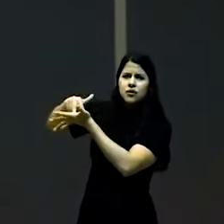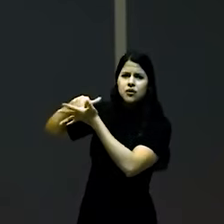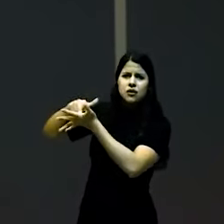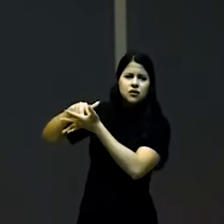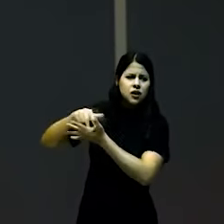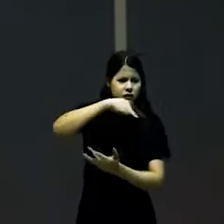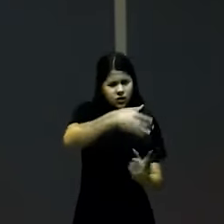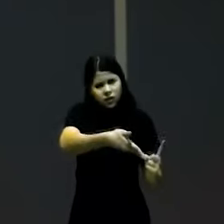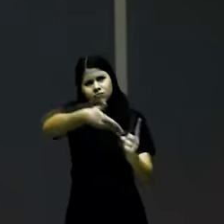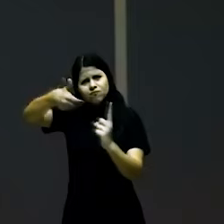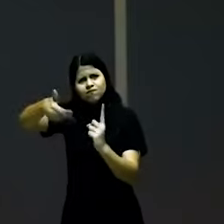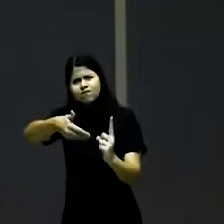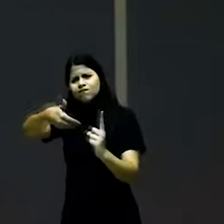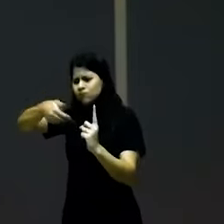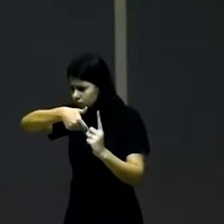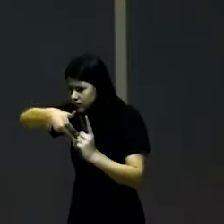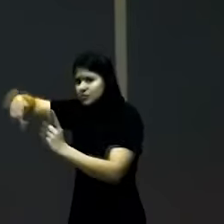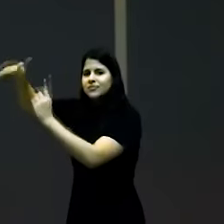Sai da caverna essa noite.